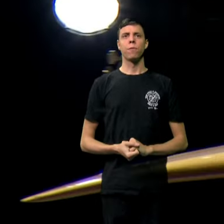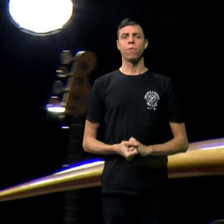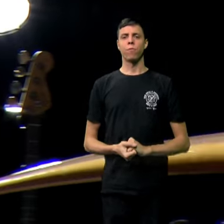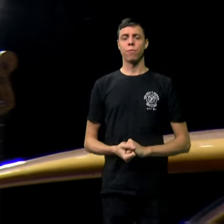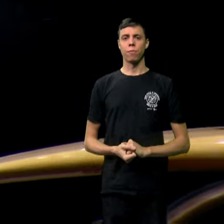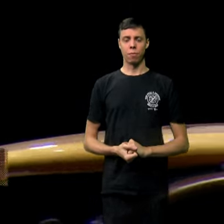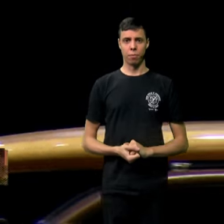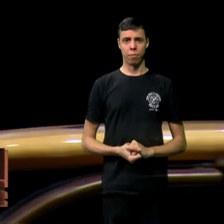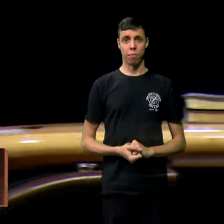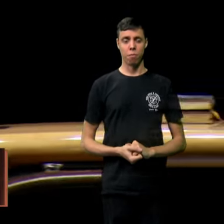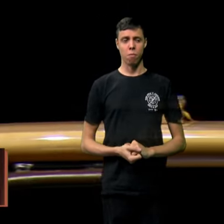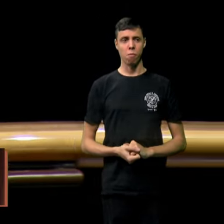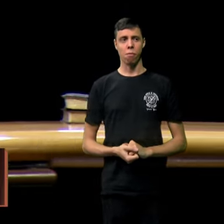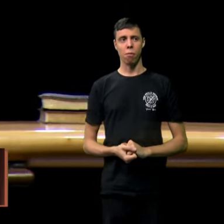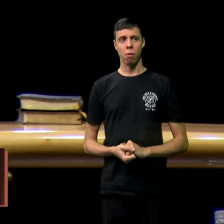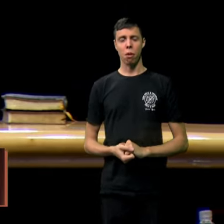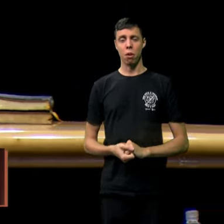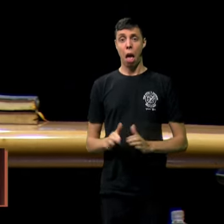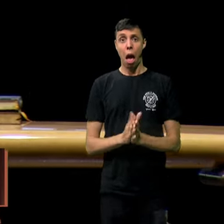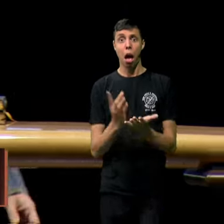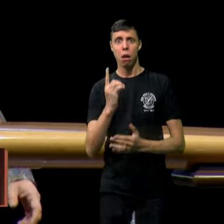A Bíblia diz que Abraão